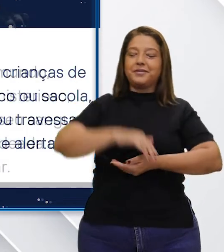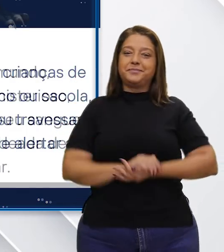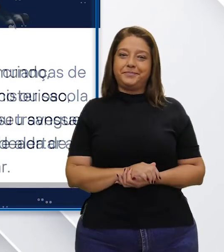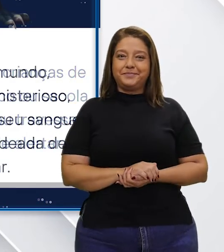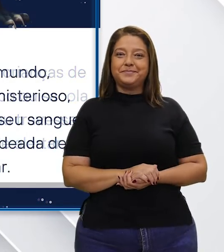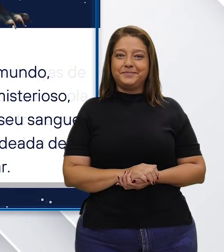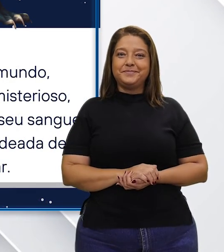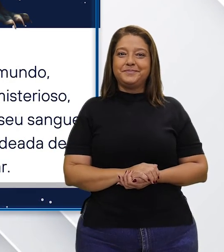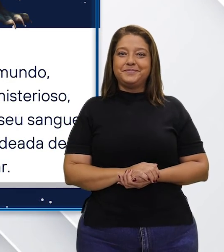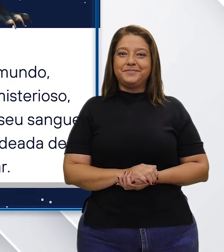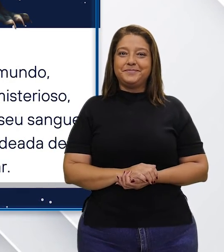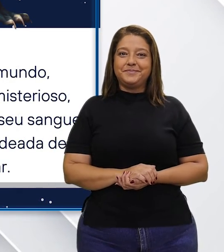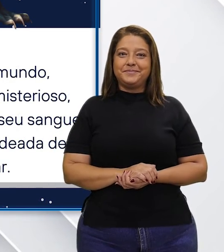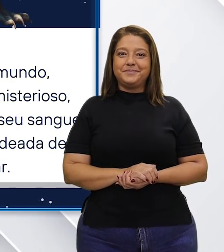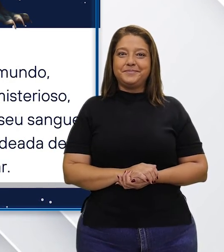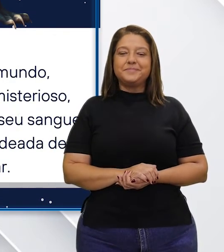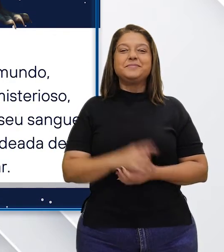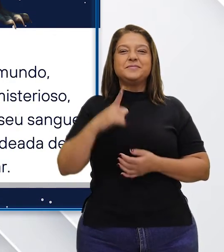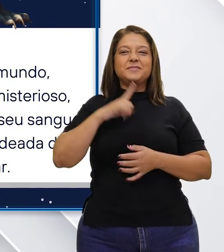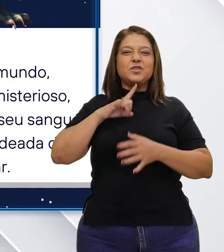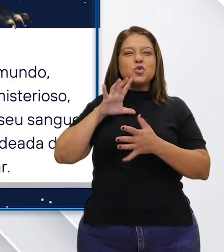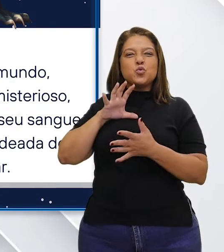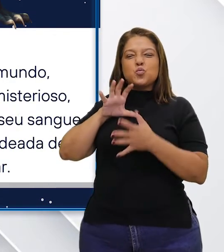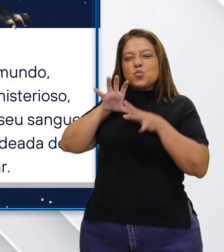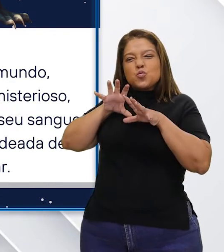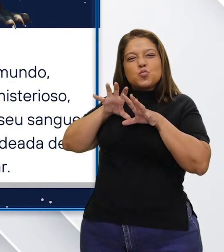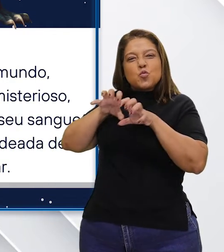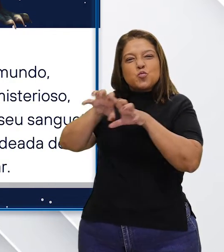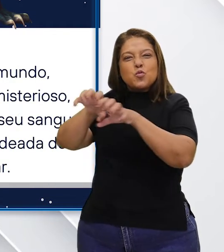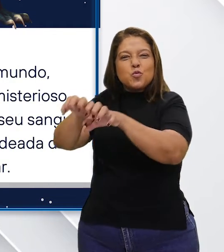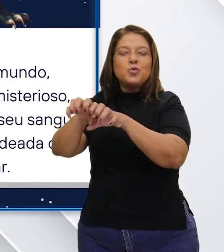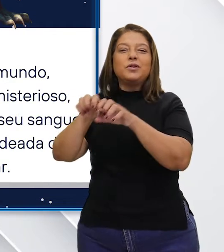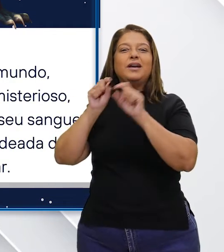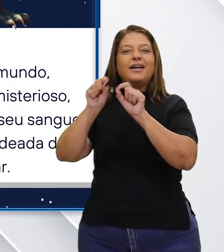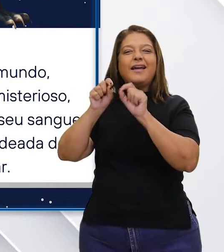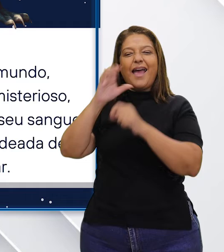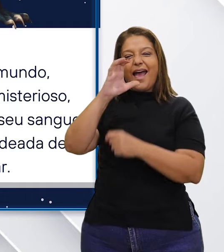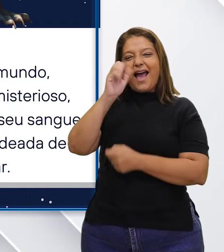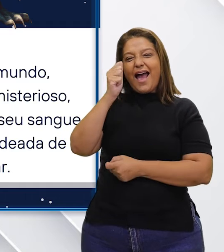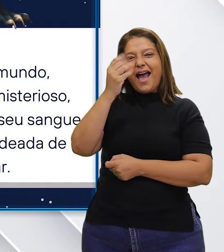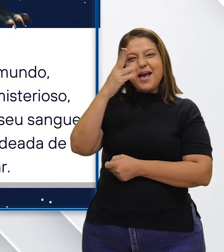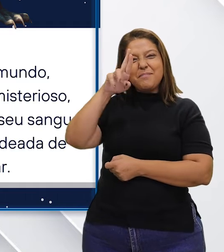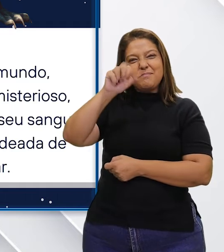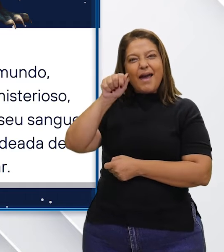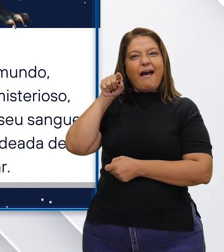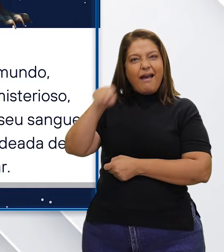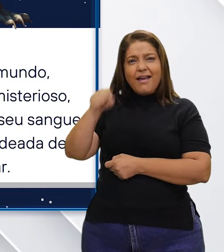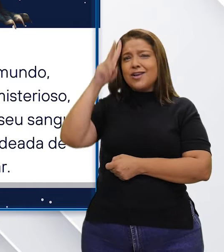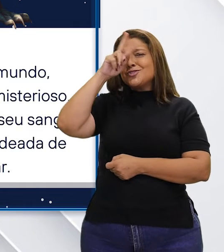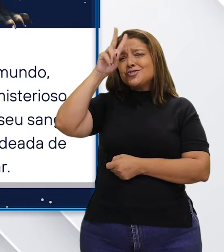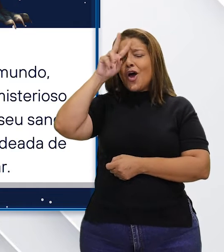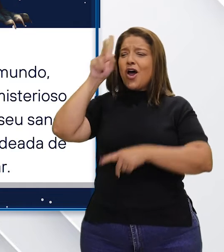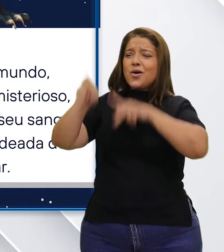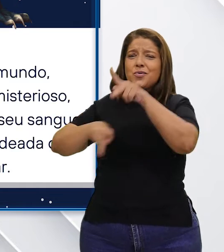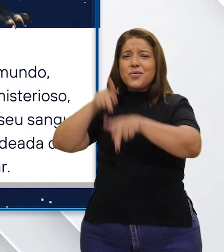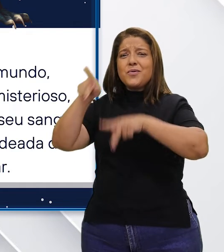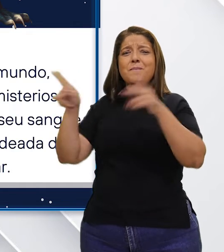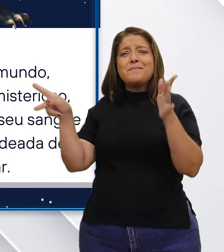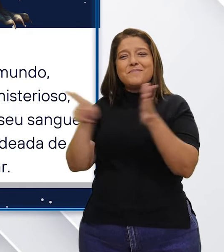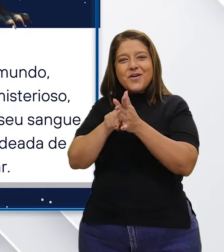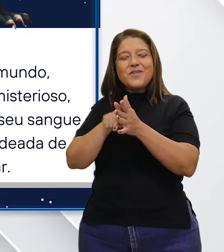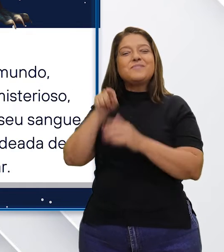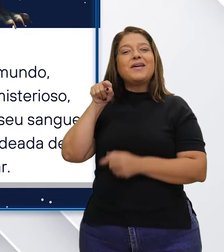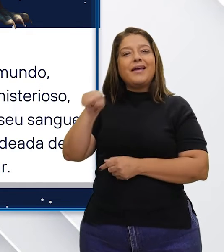sozinhas. O chupa-cabra. O chupa-cabra é uma lenda urbana